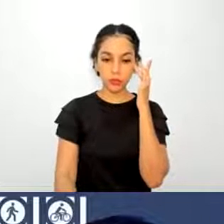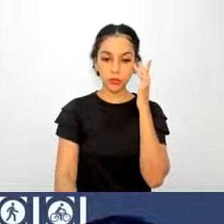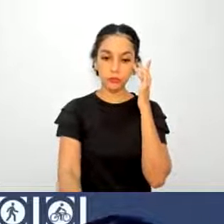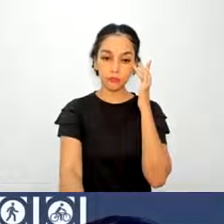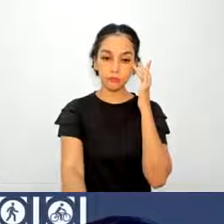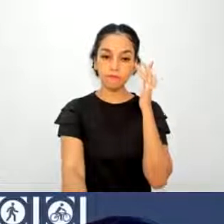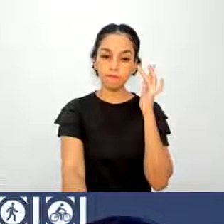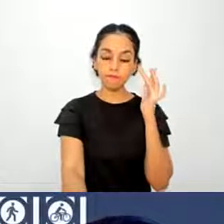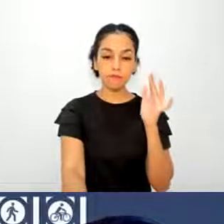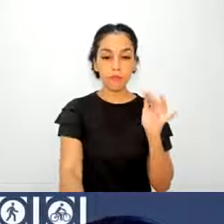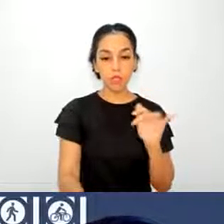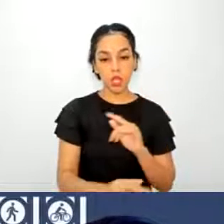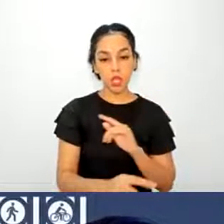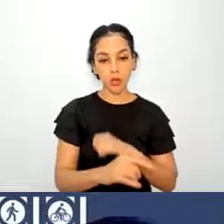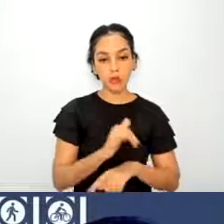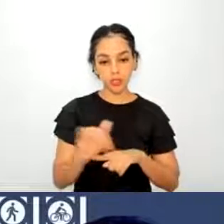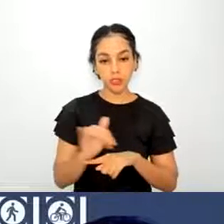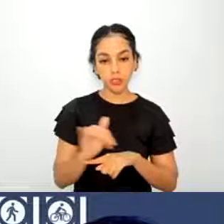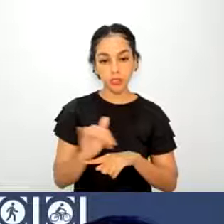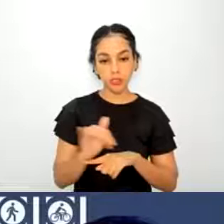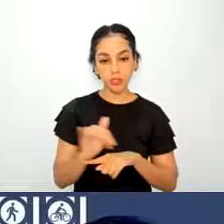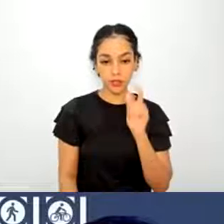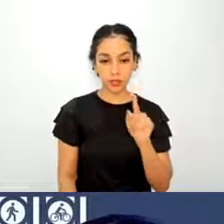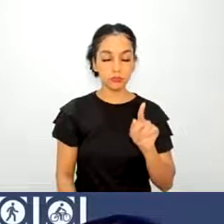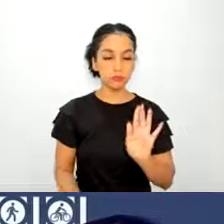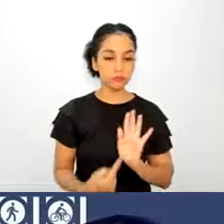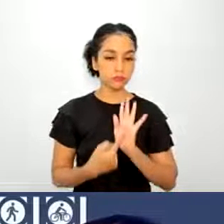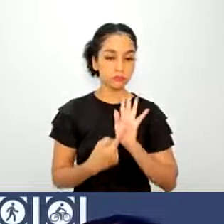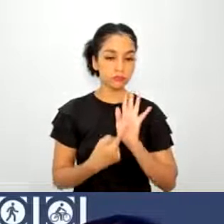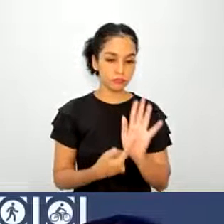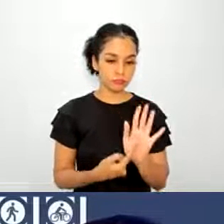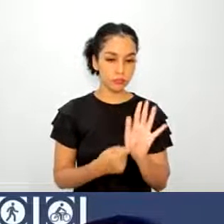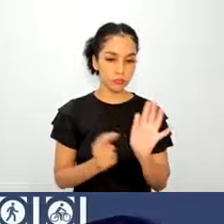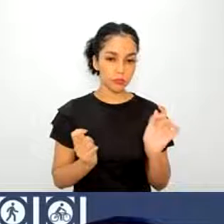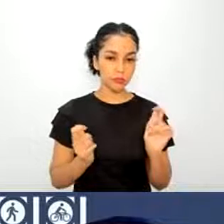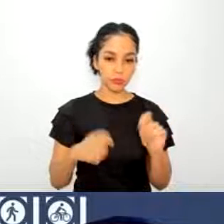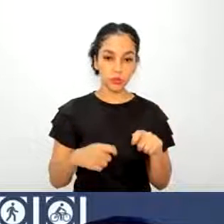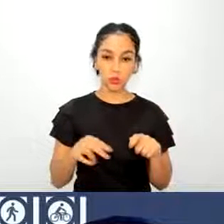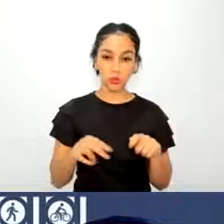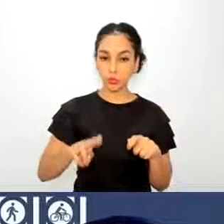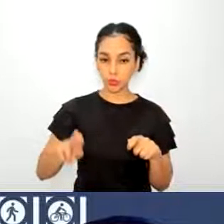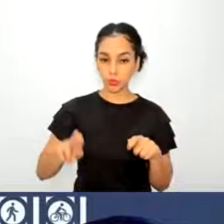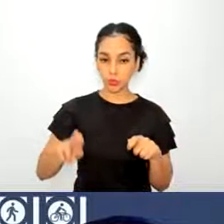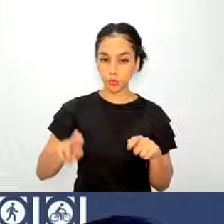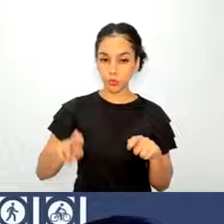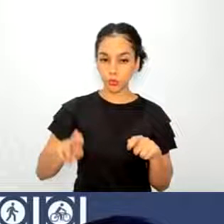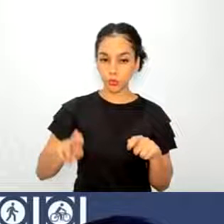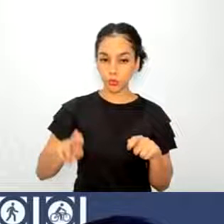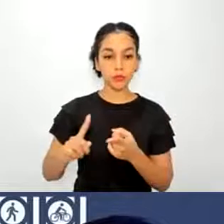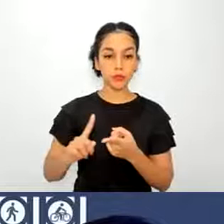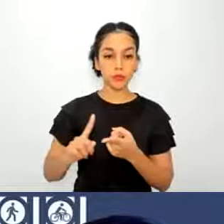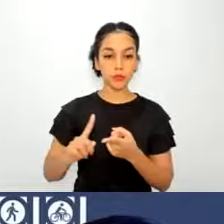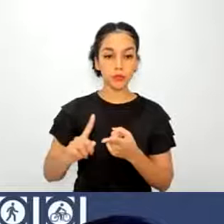estratégia interessante para você mostrar a possibilidade de uso desses lugares, inclusive,